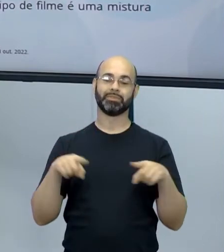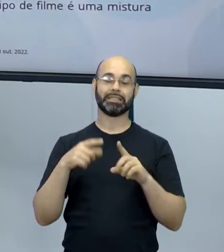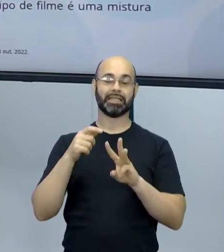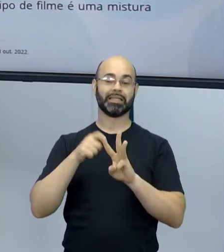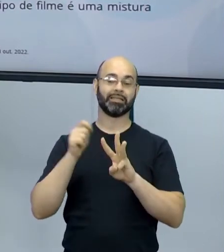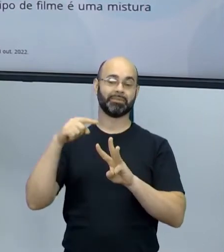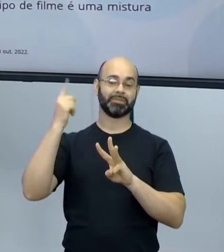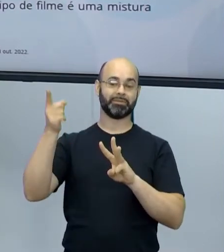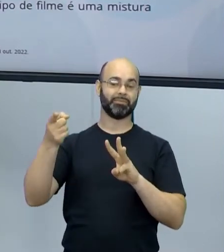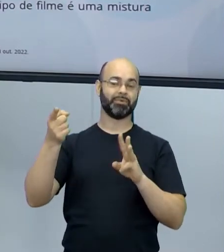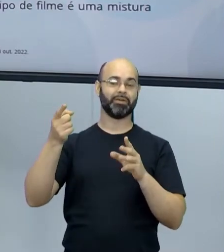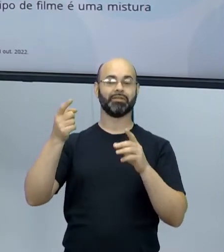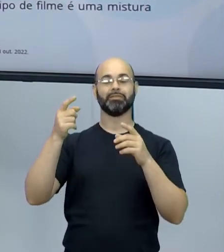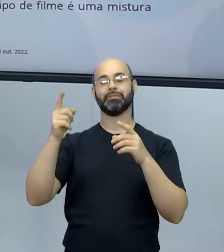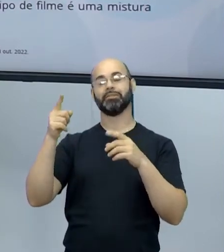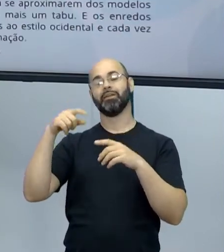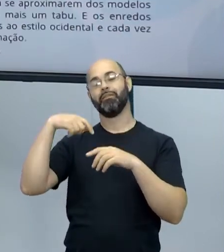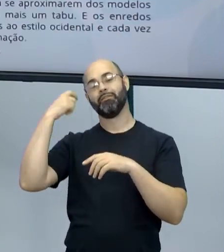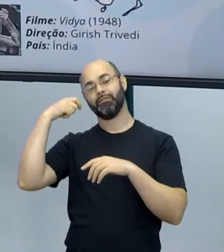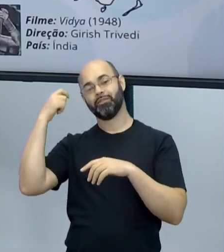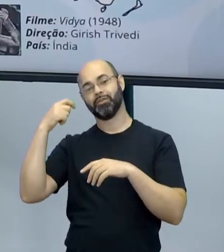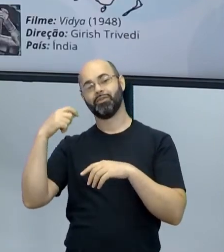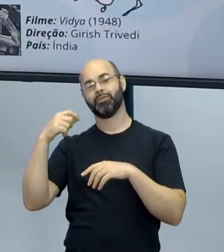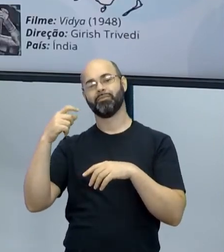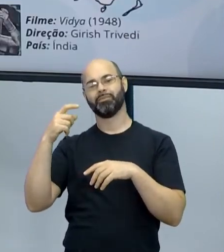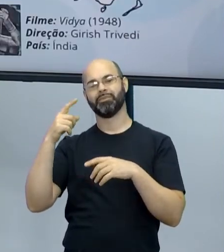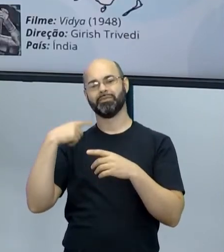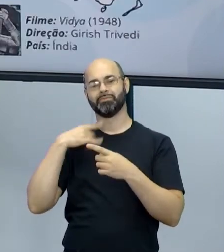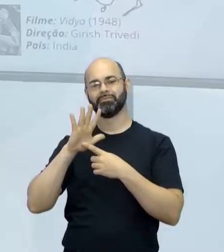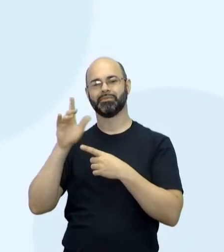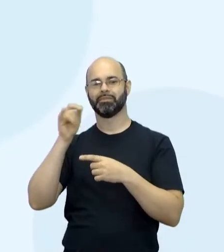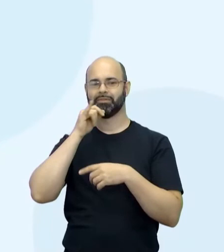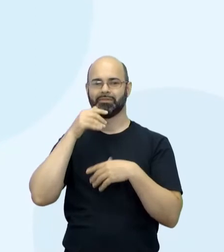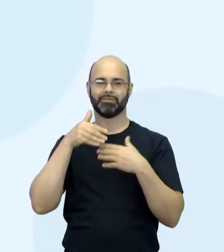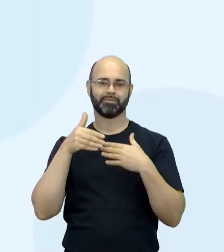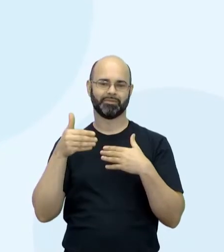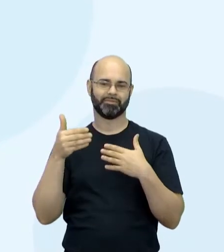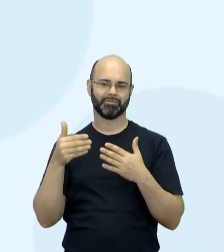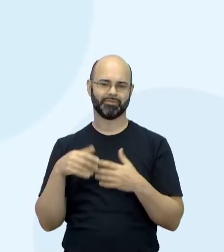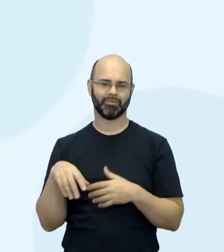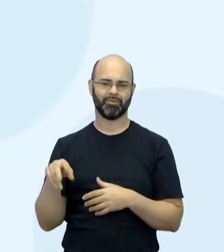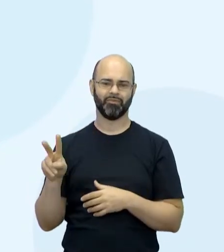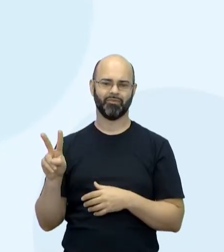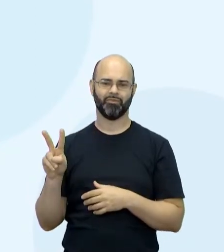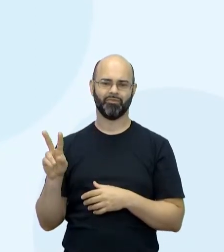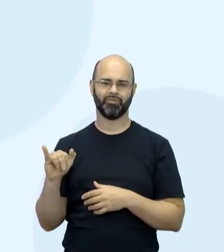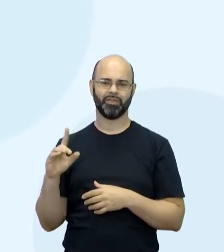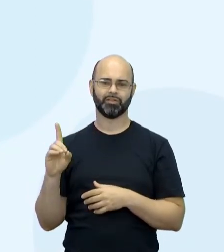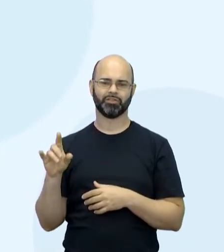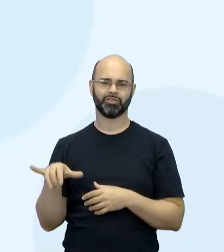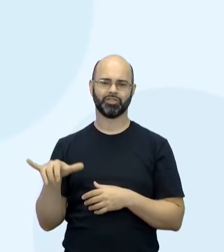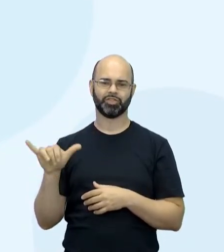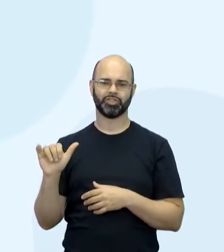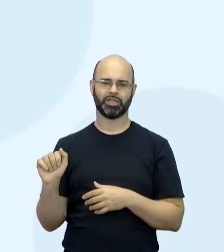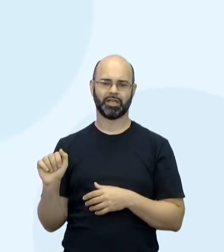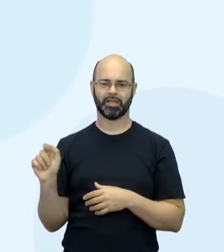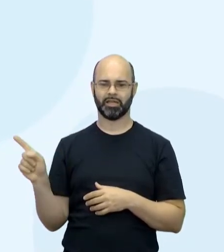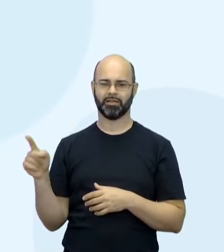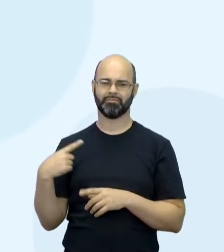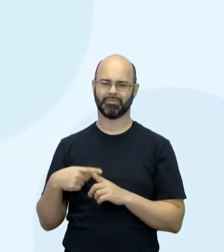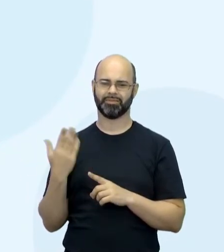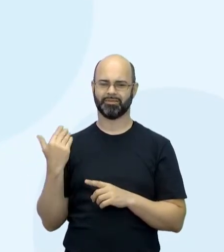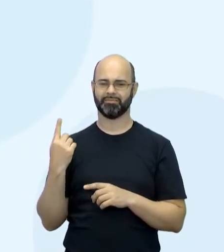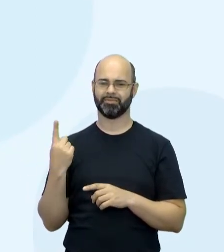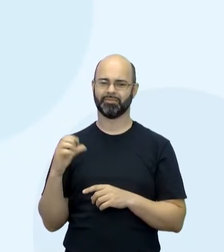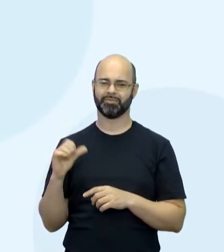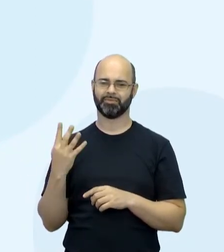meses vai sair o filme tal. Vou botar um exemplo aqui. Tá certo? Vai sair o filme Vidya. Não é esse o caso, tá? Porque é de 48, mas